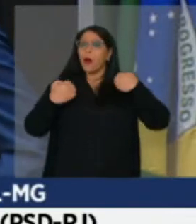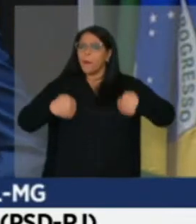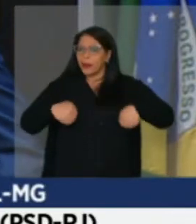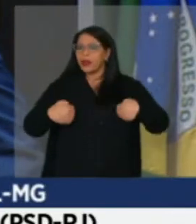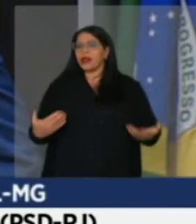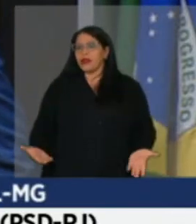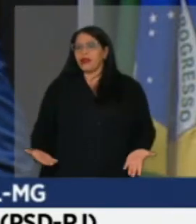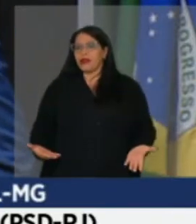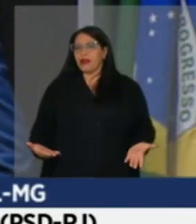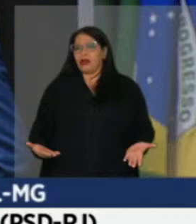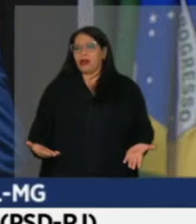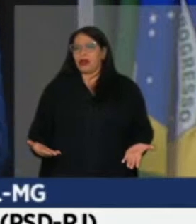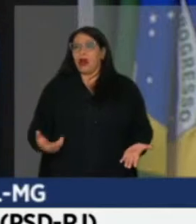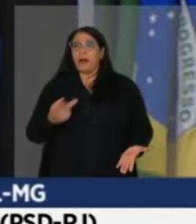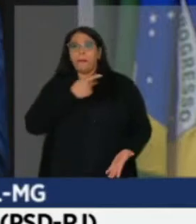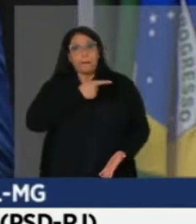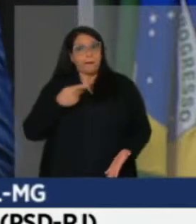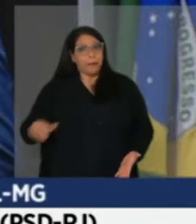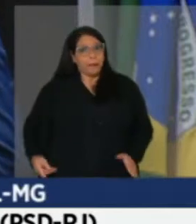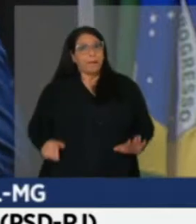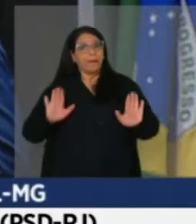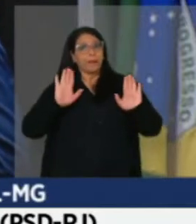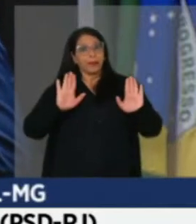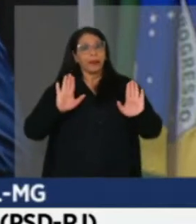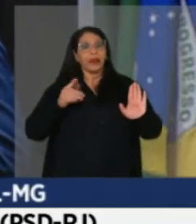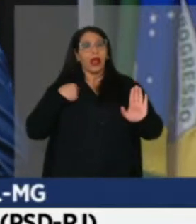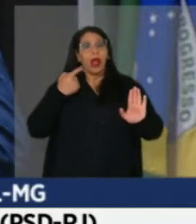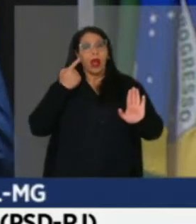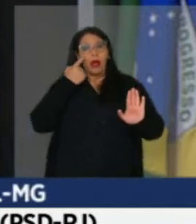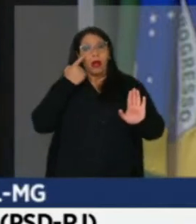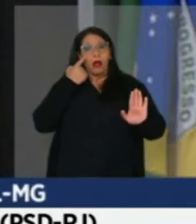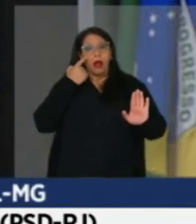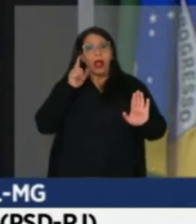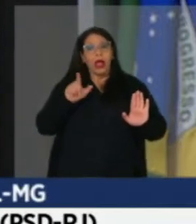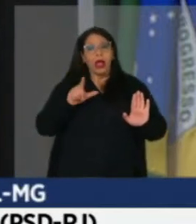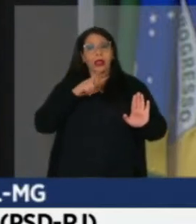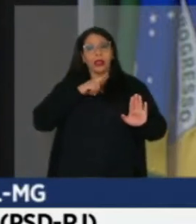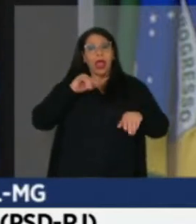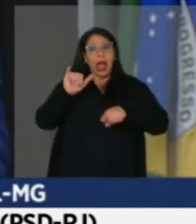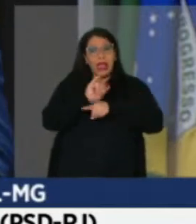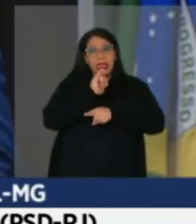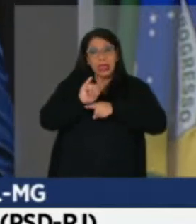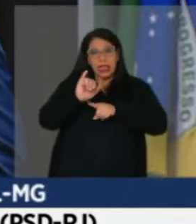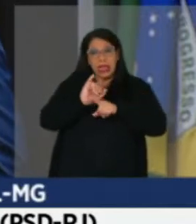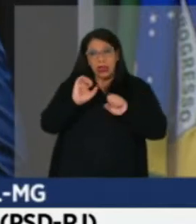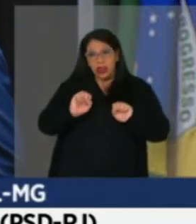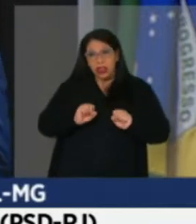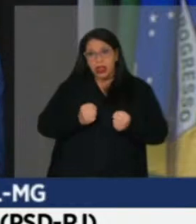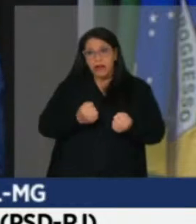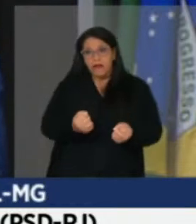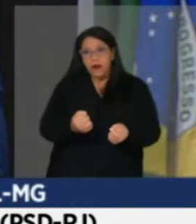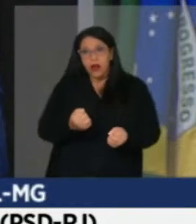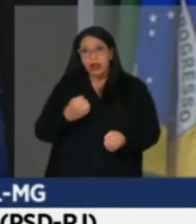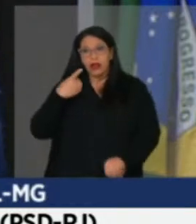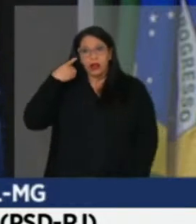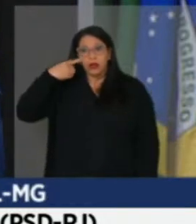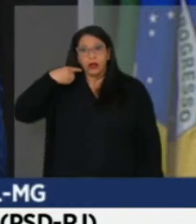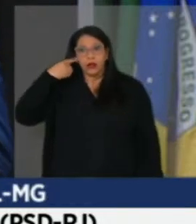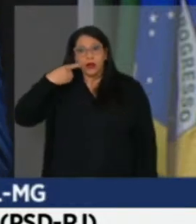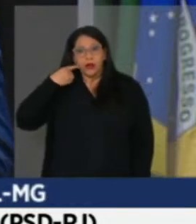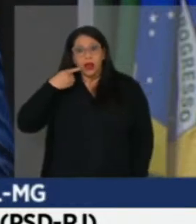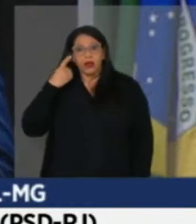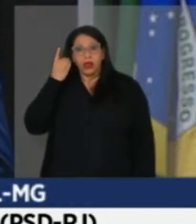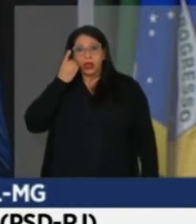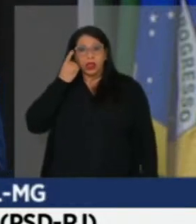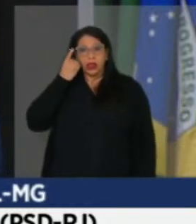presidente, de forma assintosa, na estratégia de defesa do advogado, da